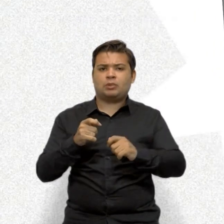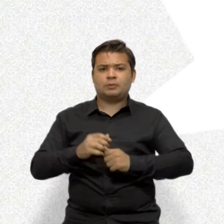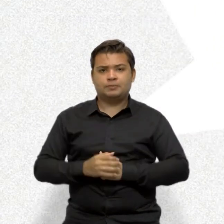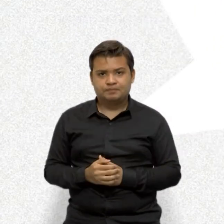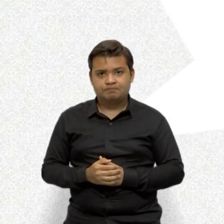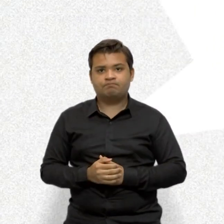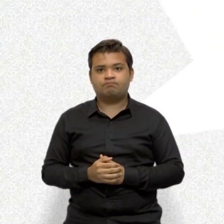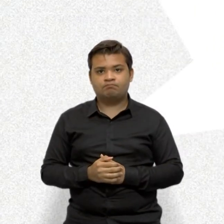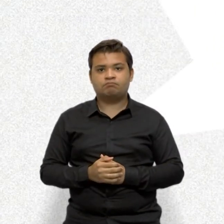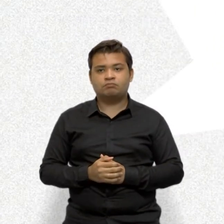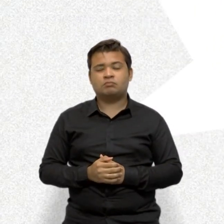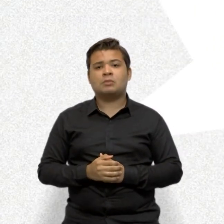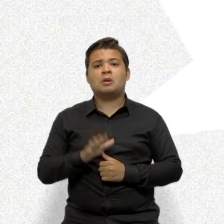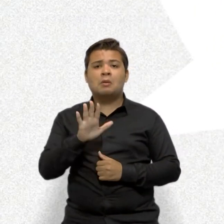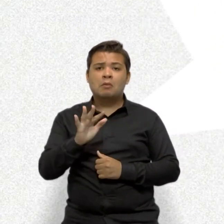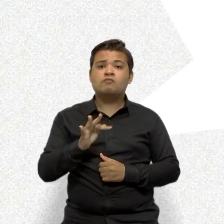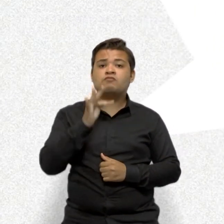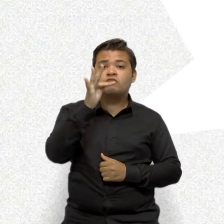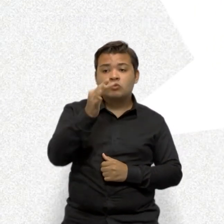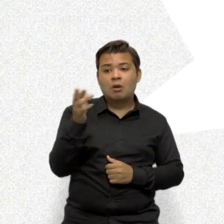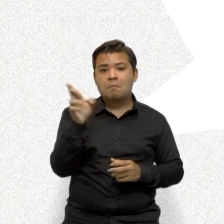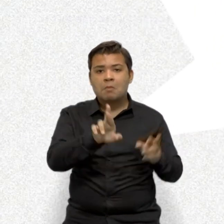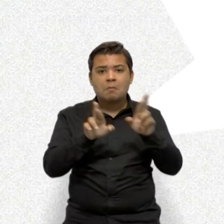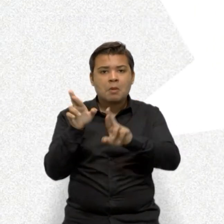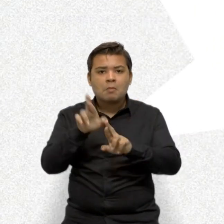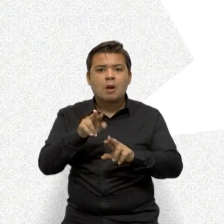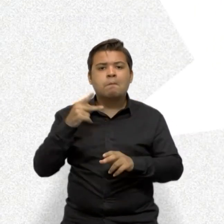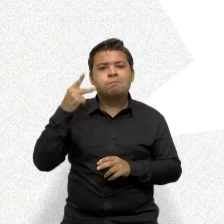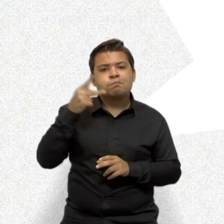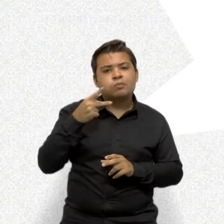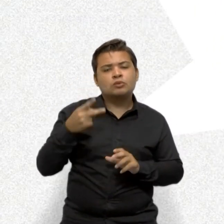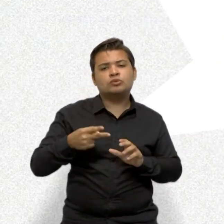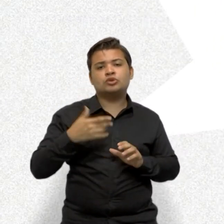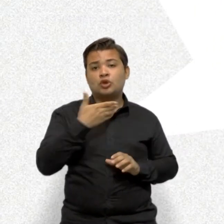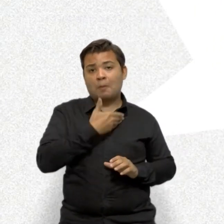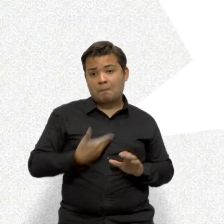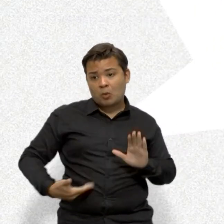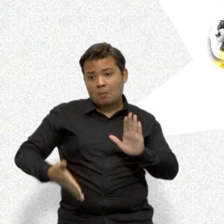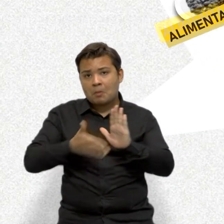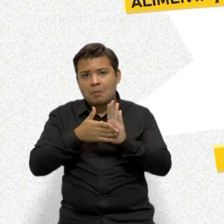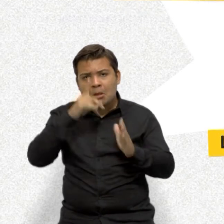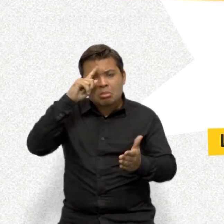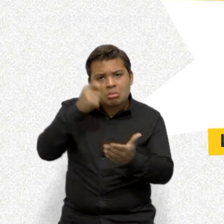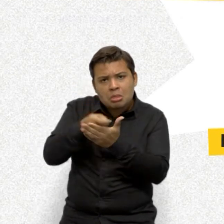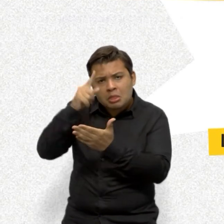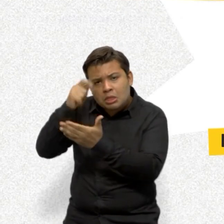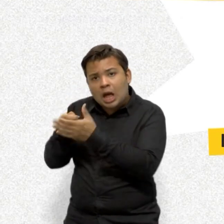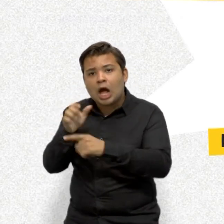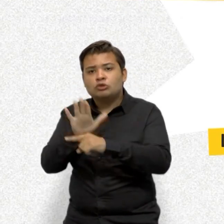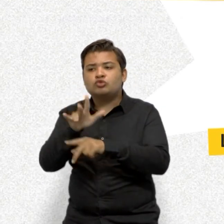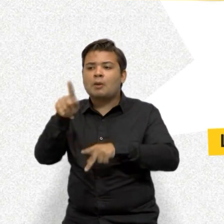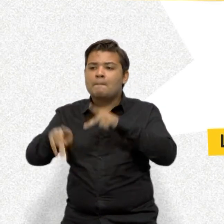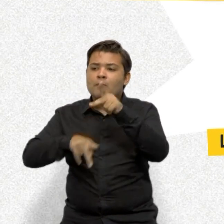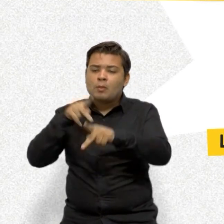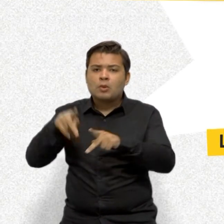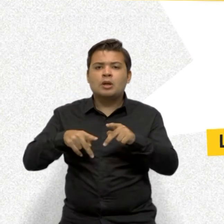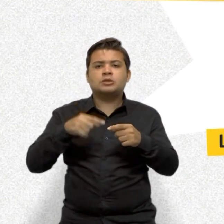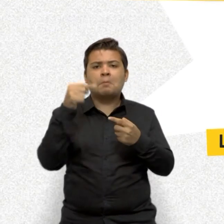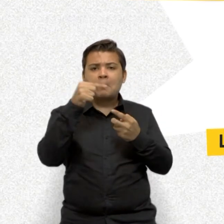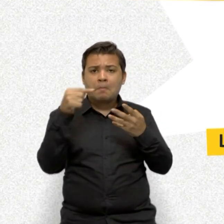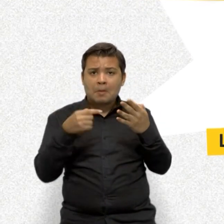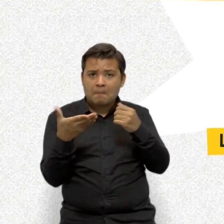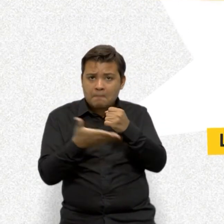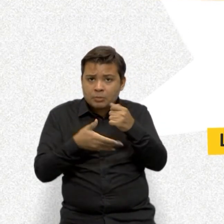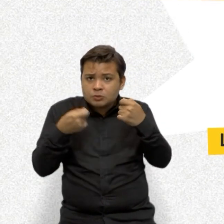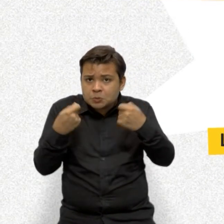Nosso voto determina quem estará à frente das decisões para a implementação de políticas públicas que atendam às necessidades